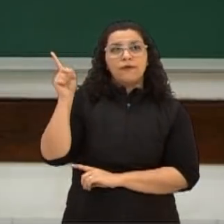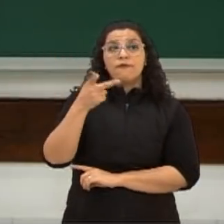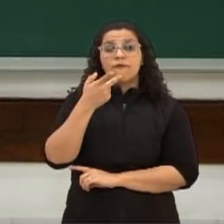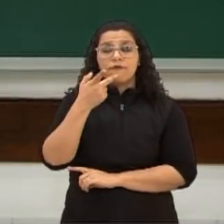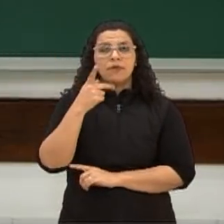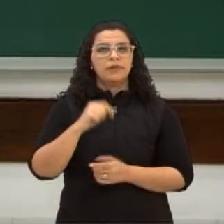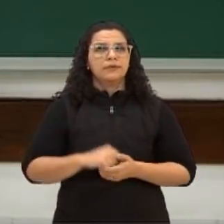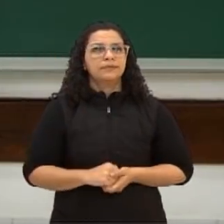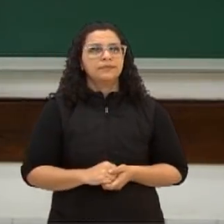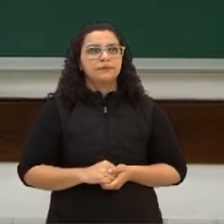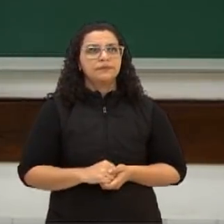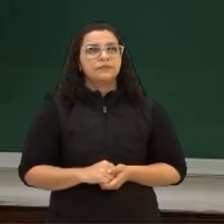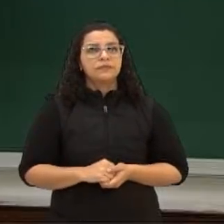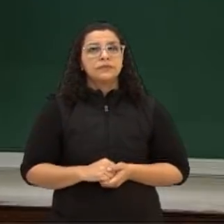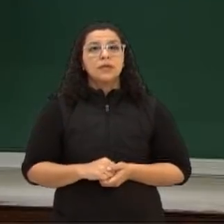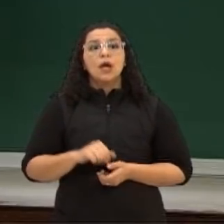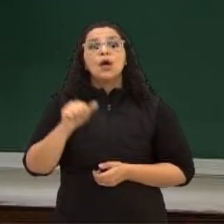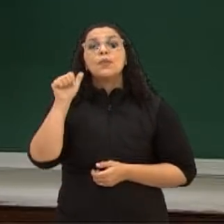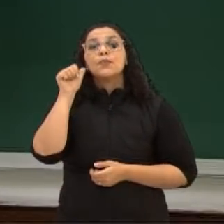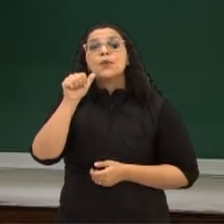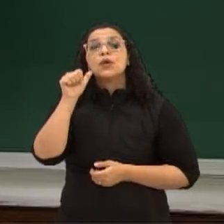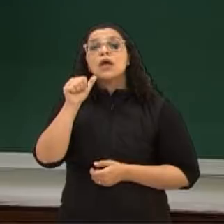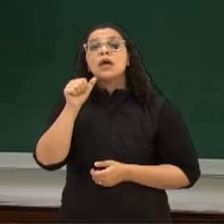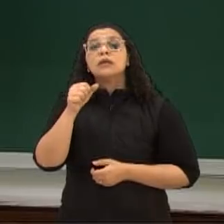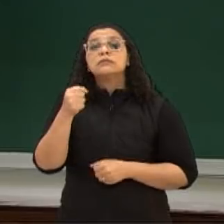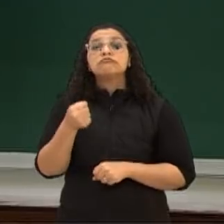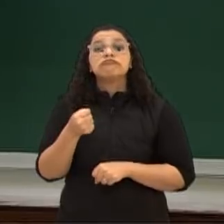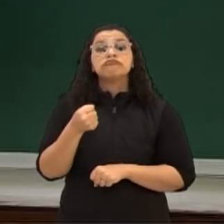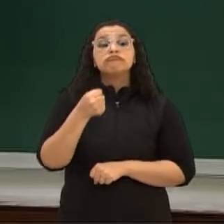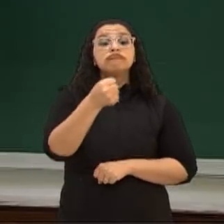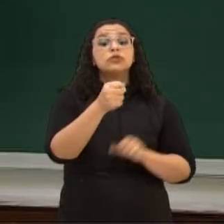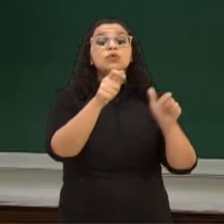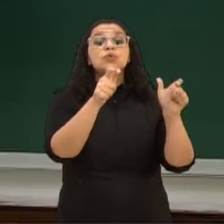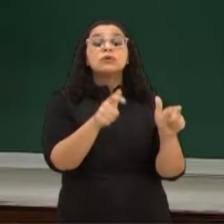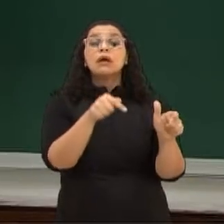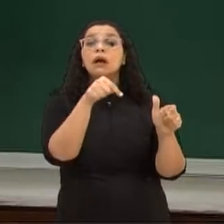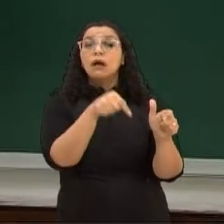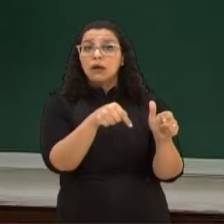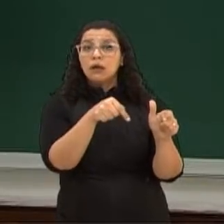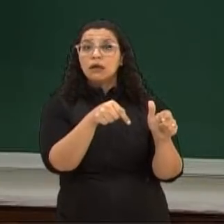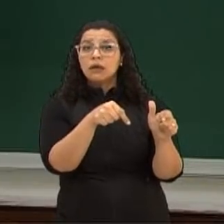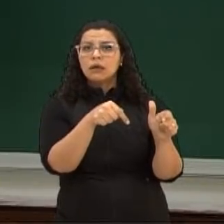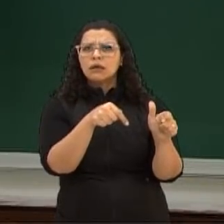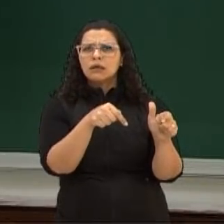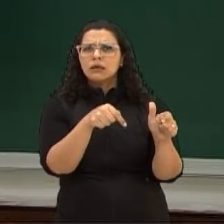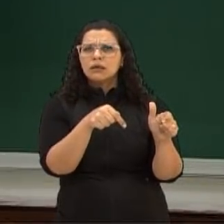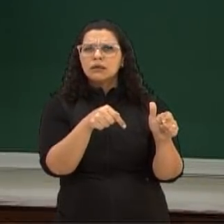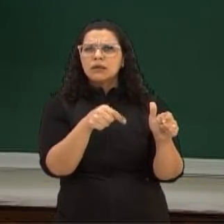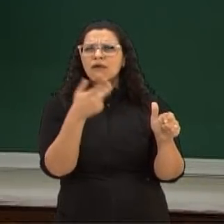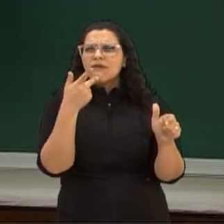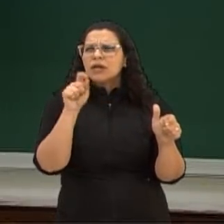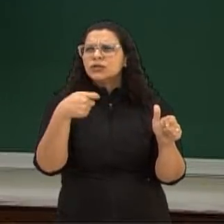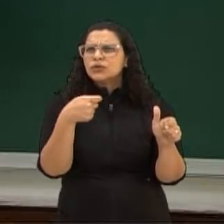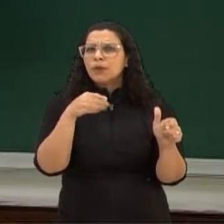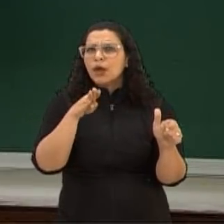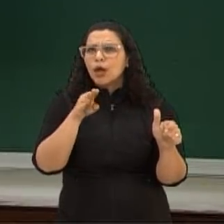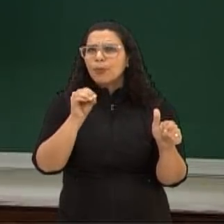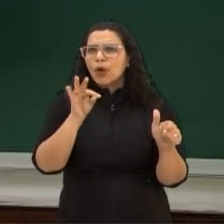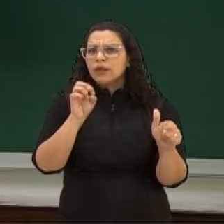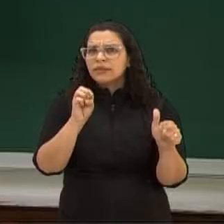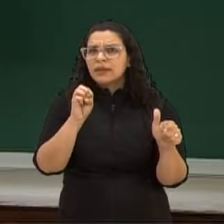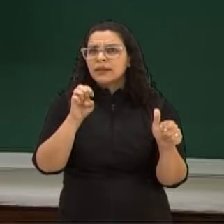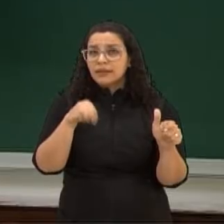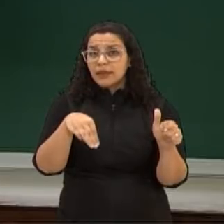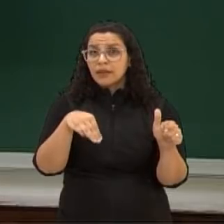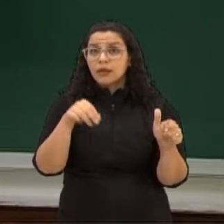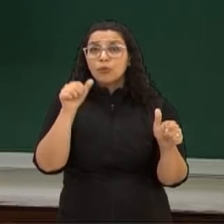só. Botem as mulheres no lugar. Então, esse trechinho ali, essa sentença,